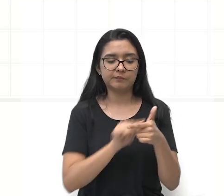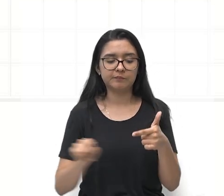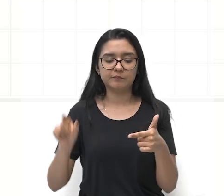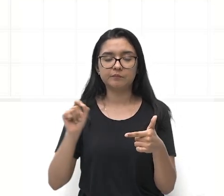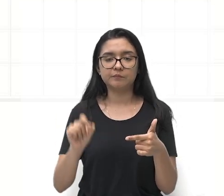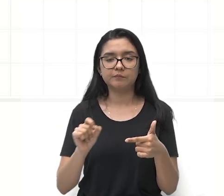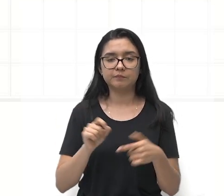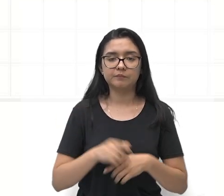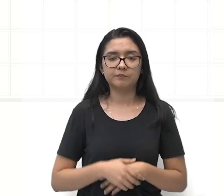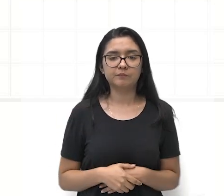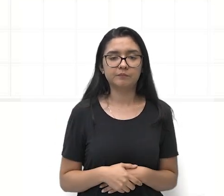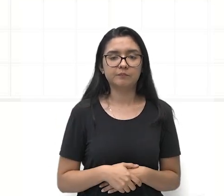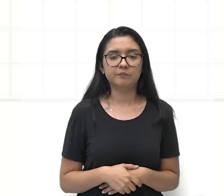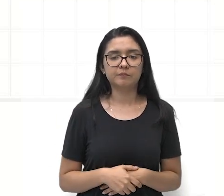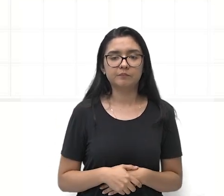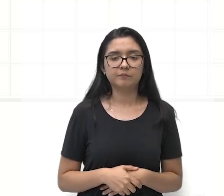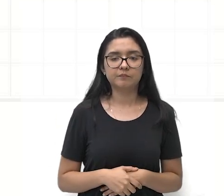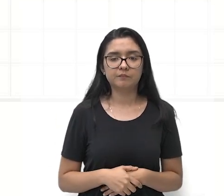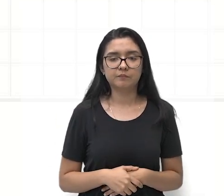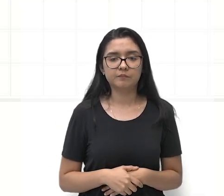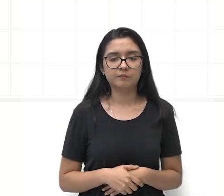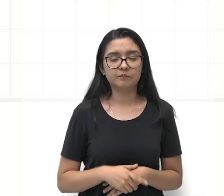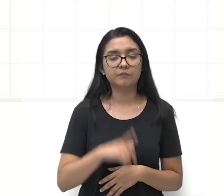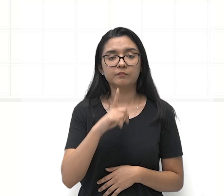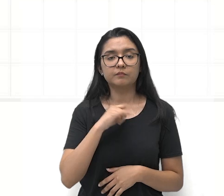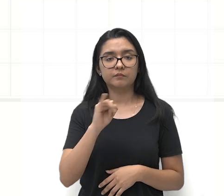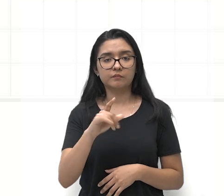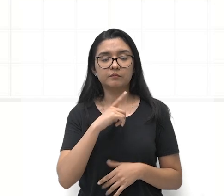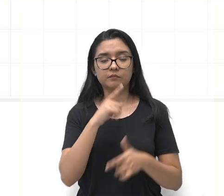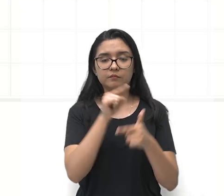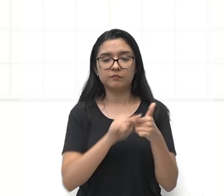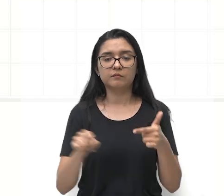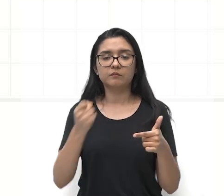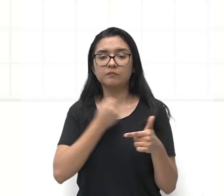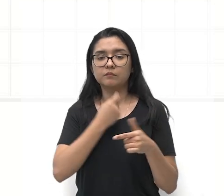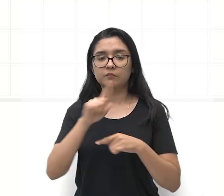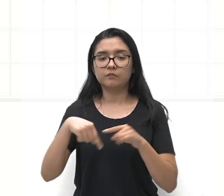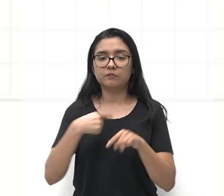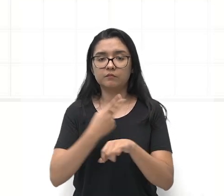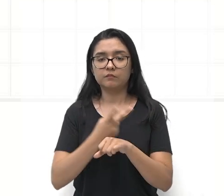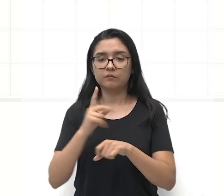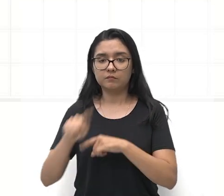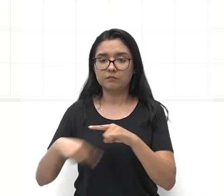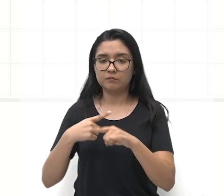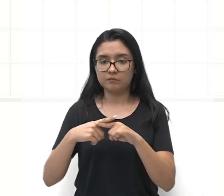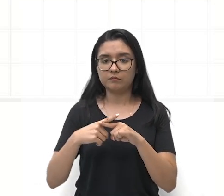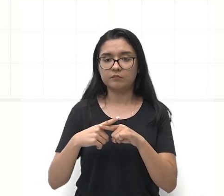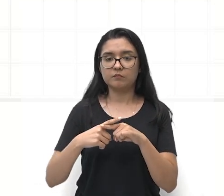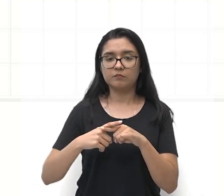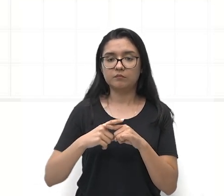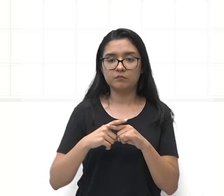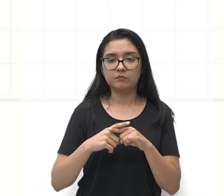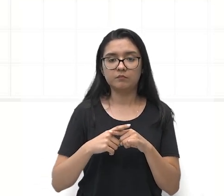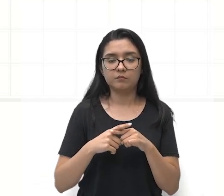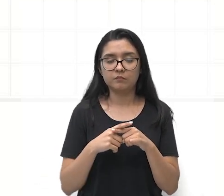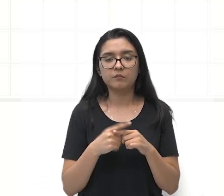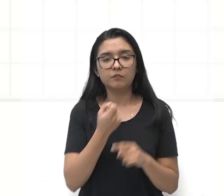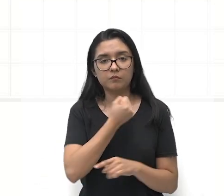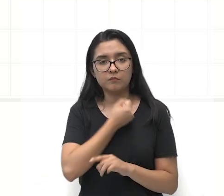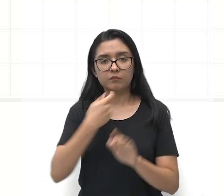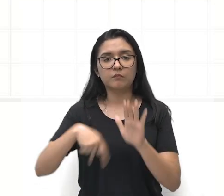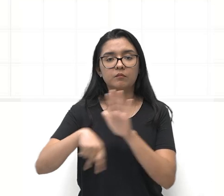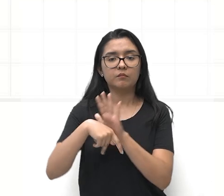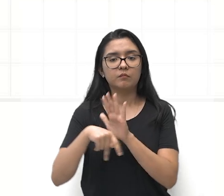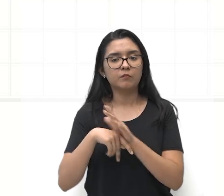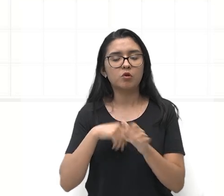um fator por um número e multiplico o outro fator por esse mesmo número,